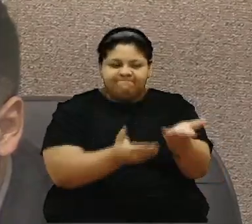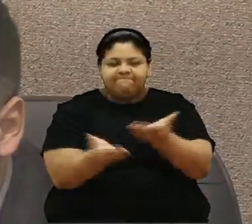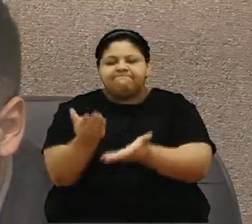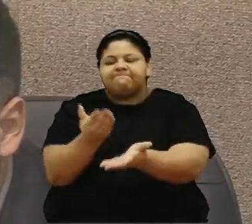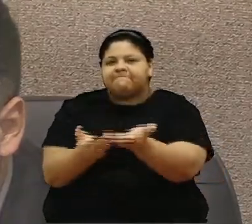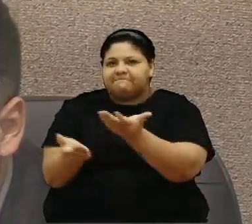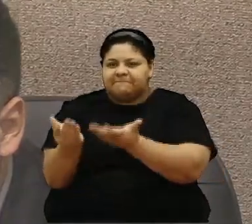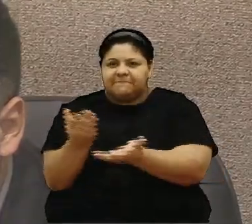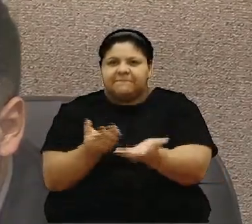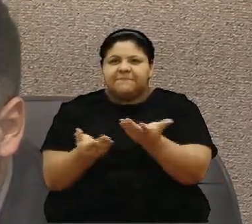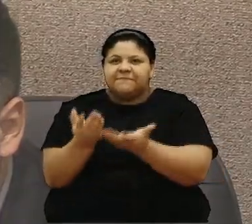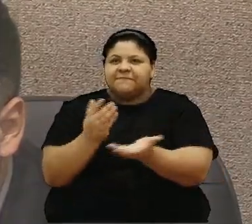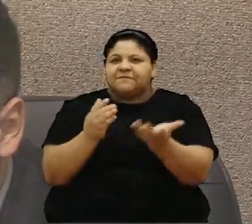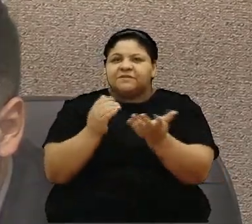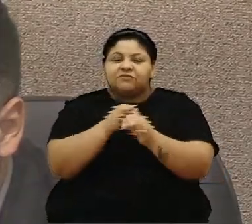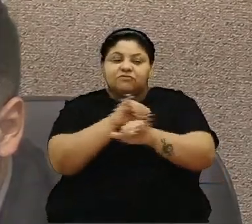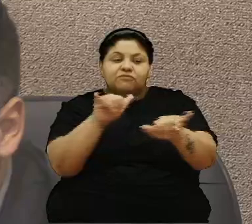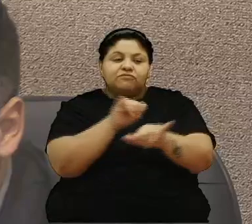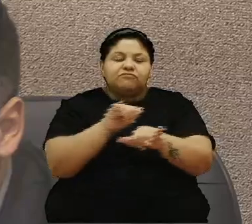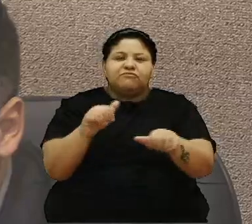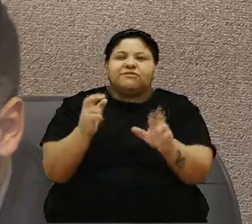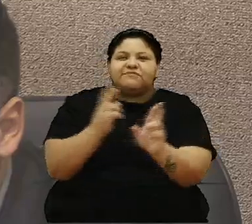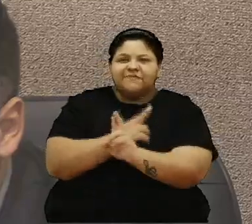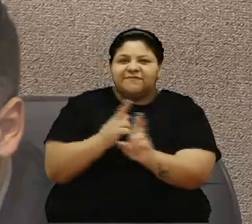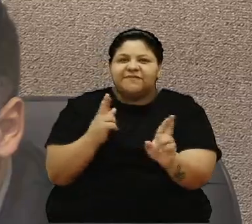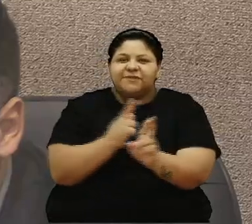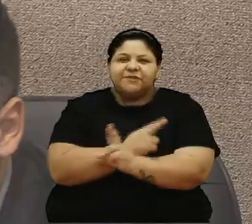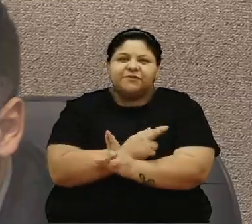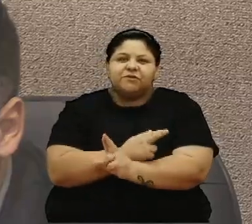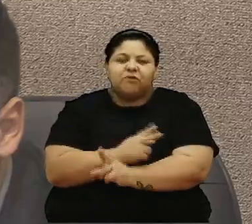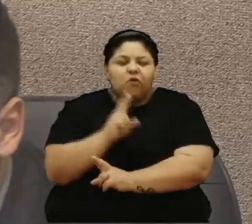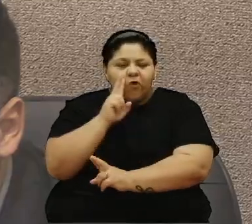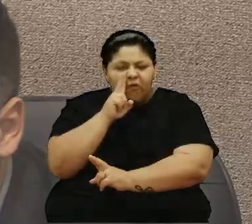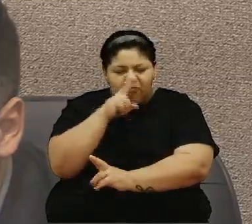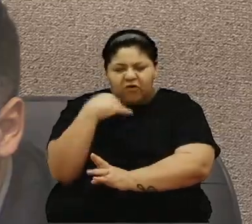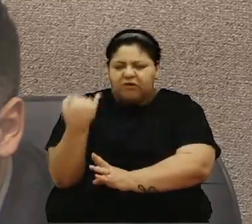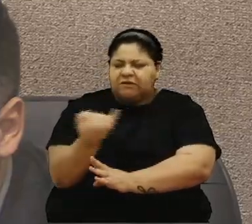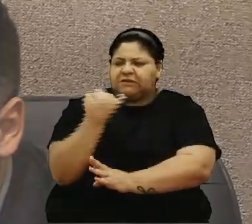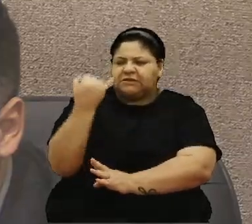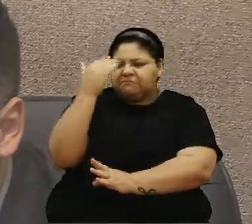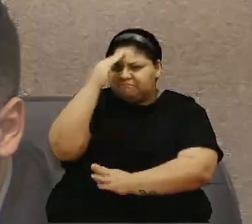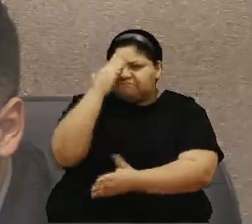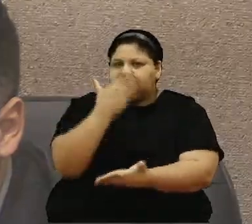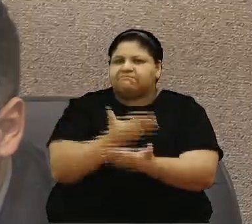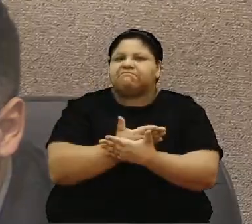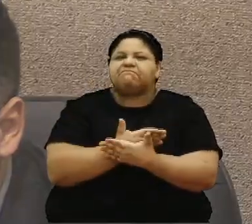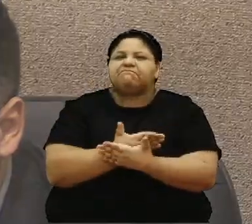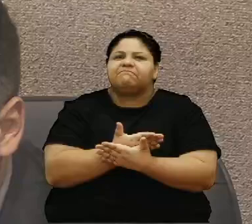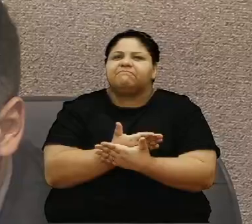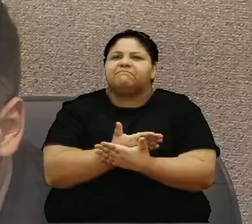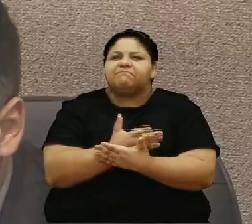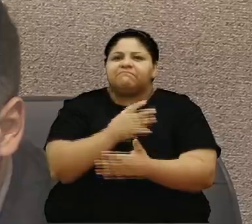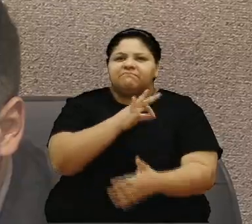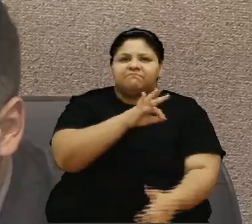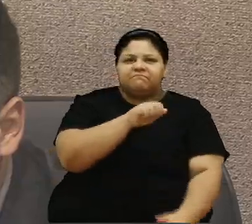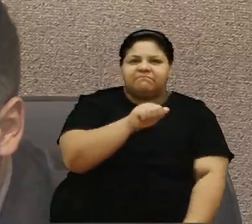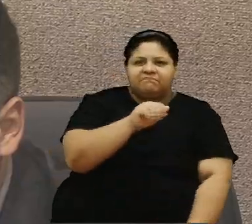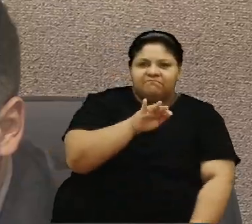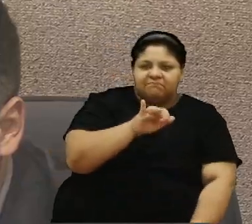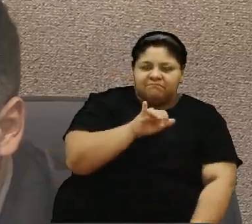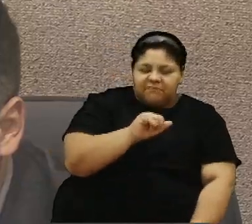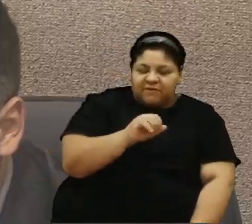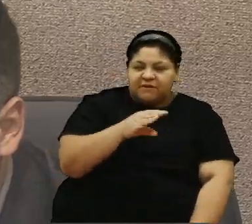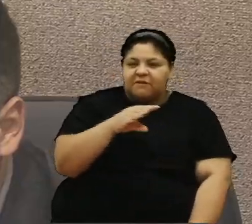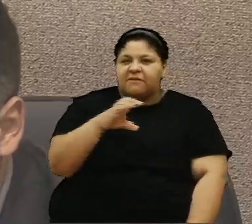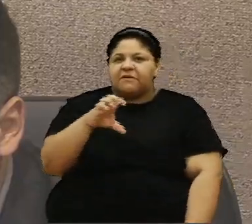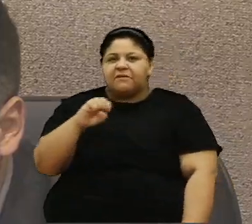de informações numa relação muito forte, muito importante de confiança. Então, a Fábio e ao César Cervelin, que são